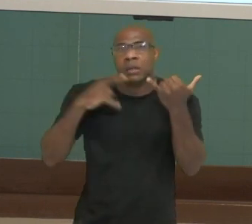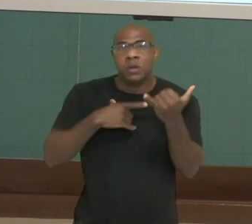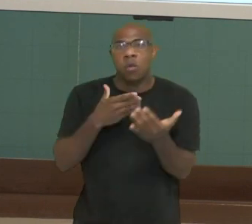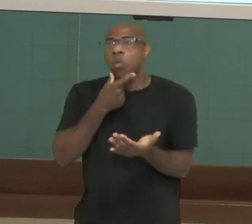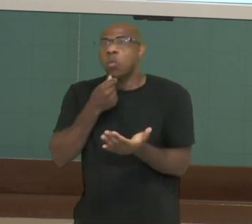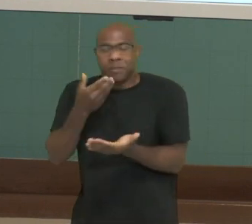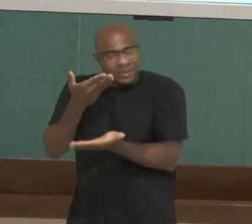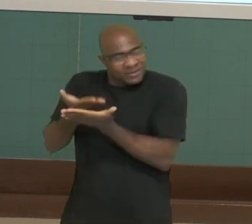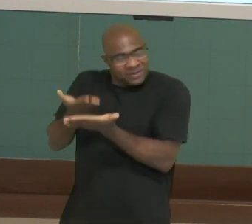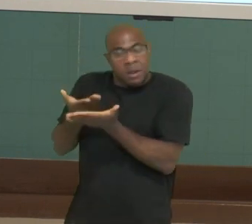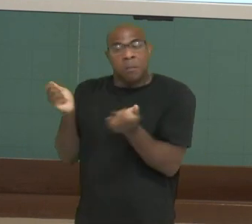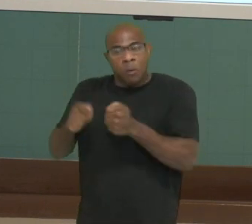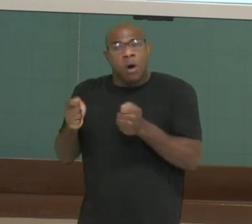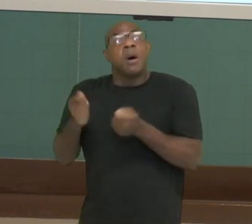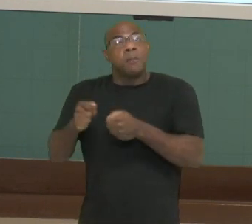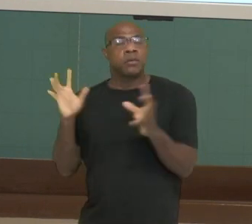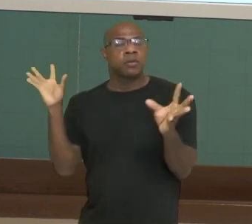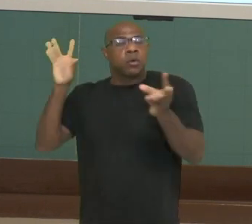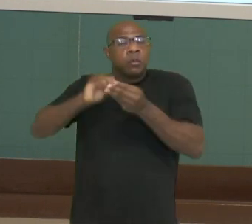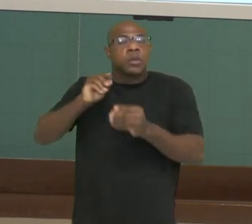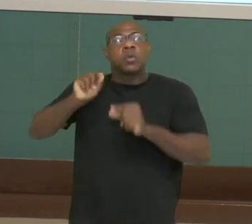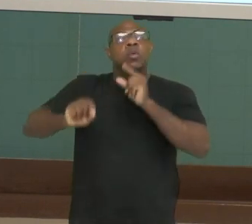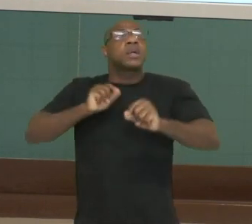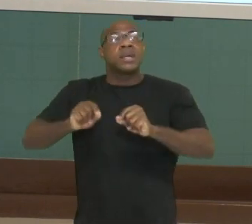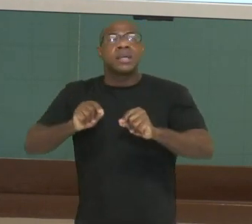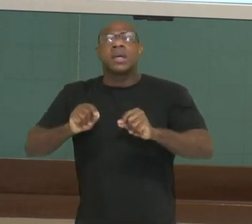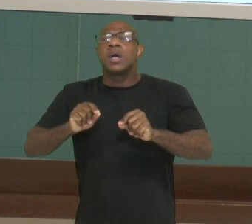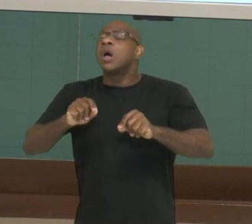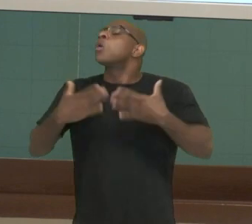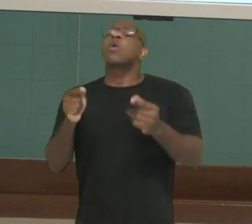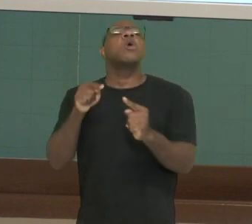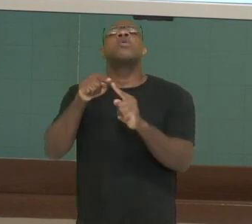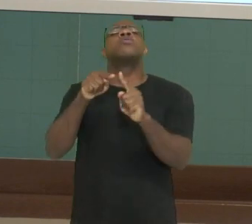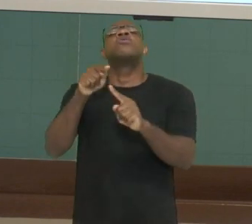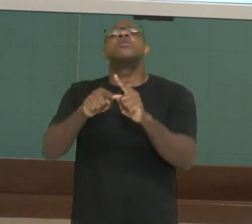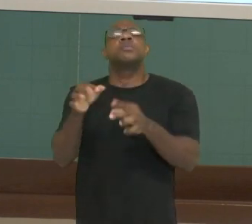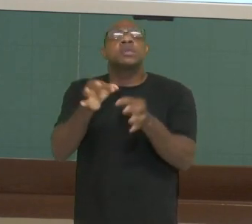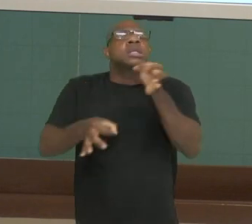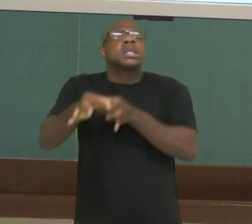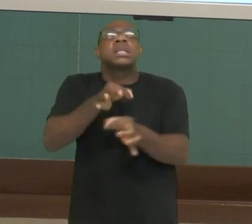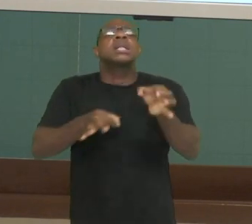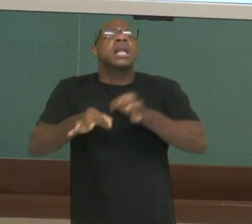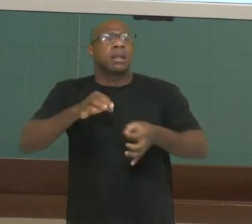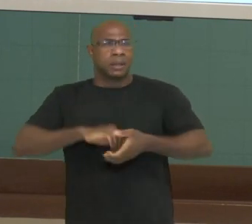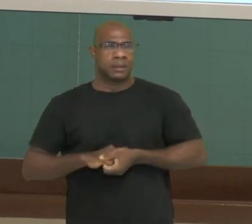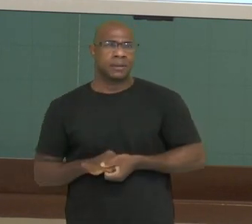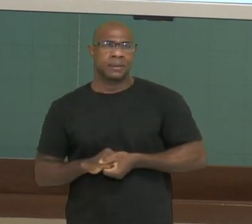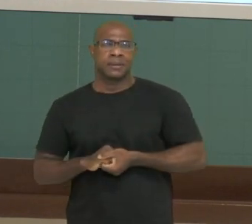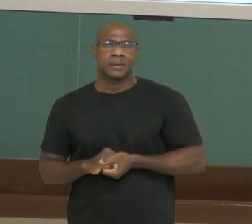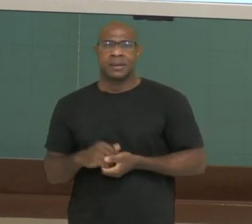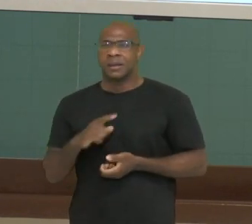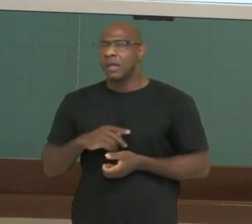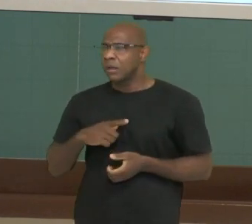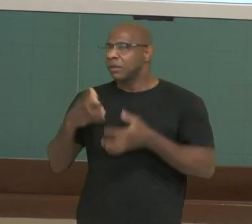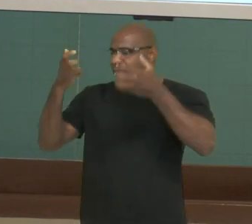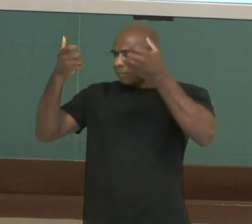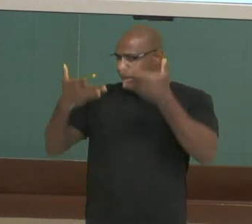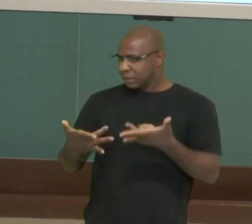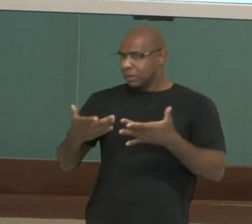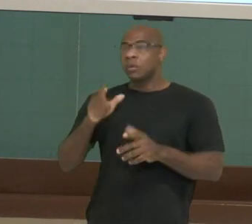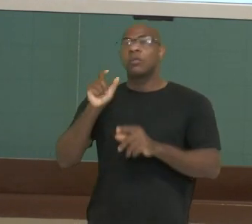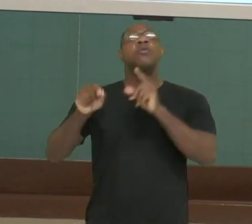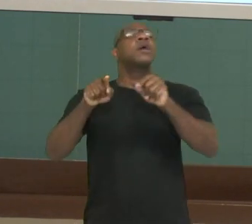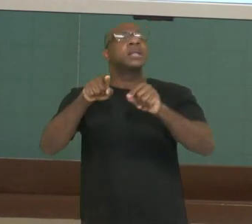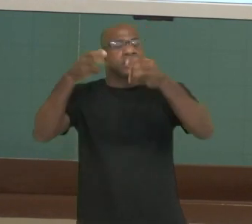estudante pode concluir que se trata de qual tipo de célula. Quando estava explicando, eu expliquei